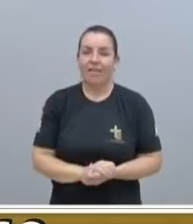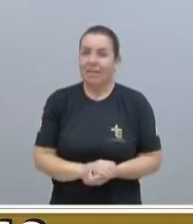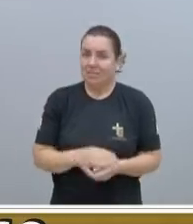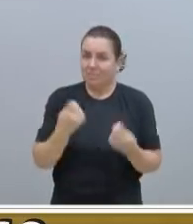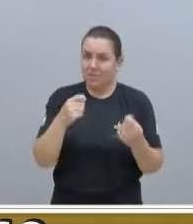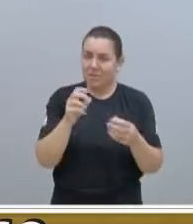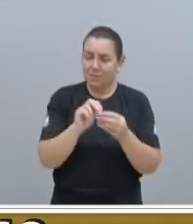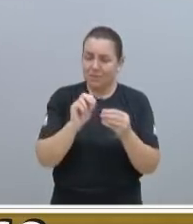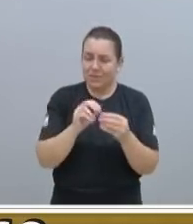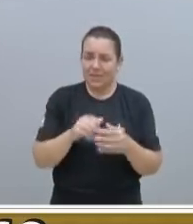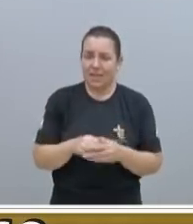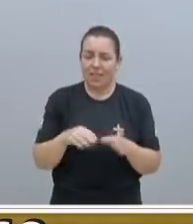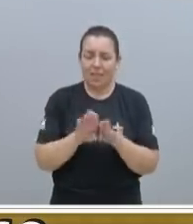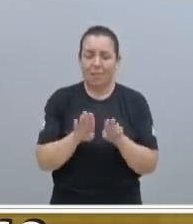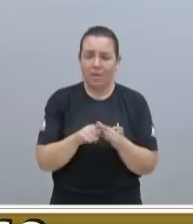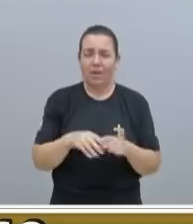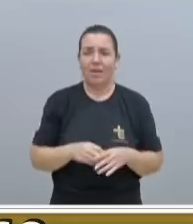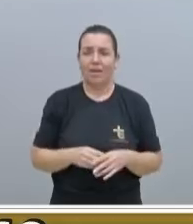o texto